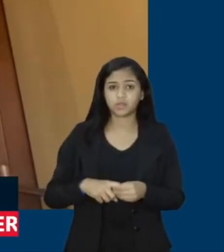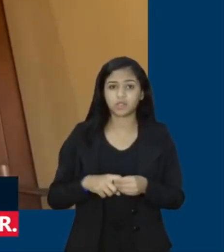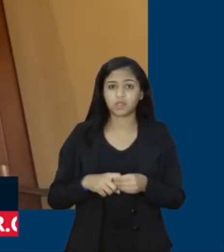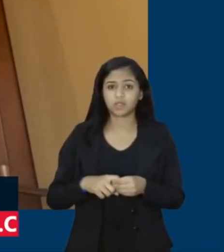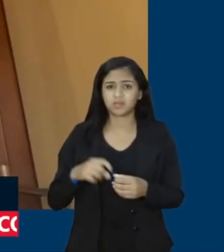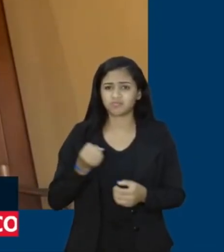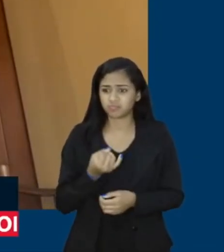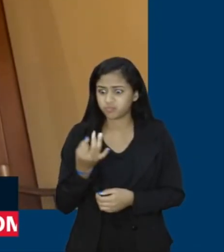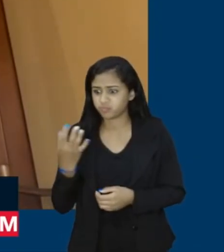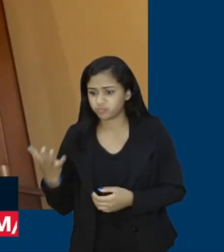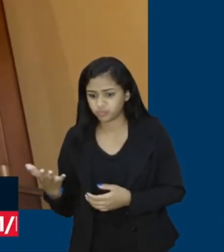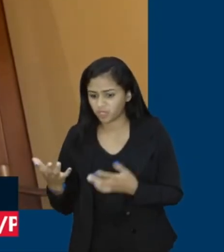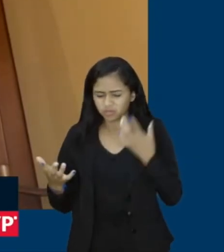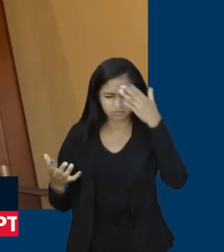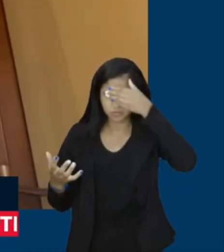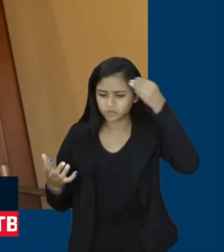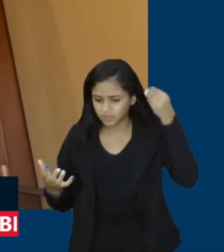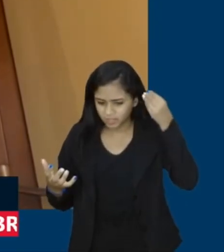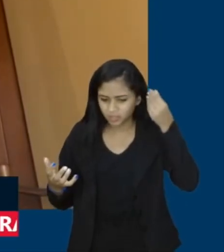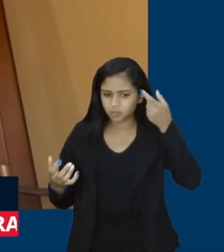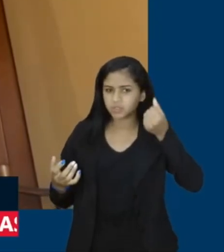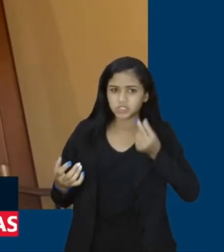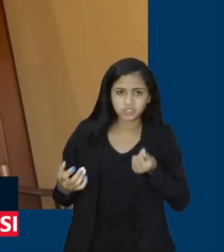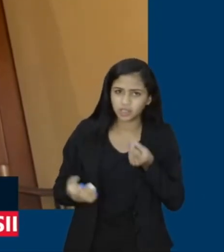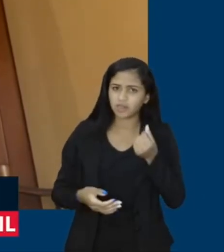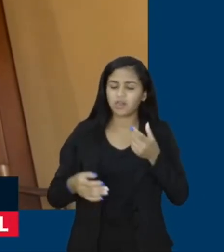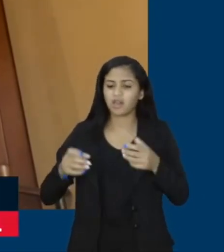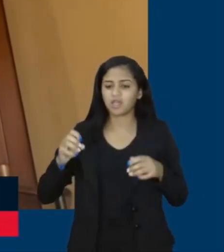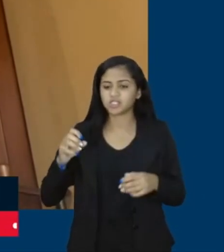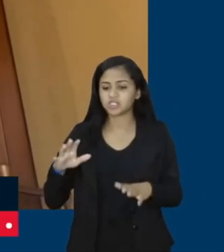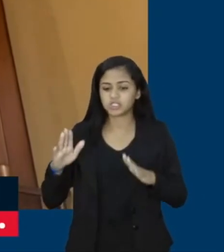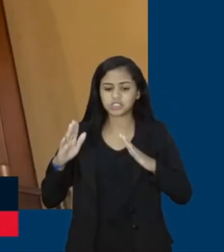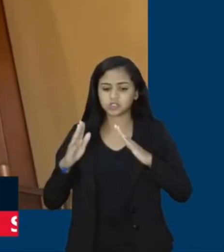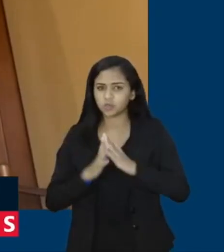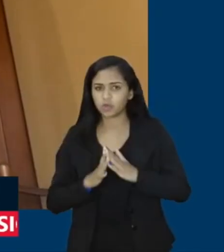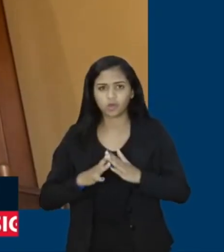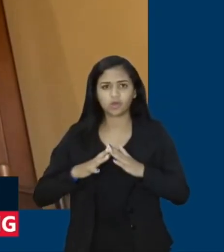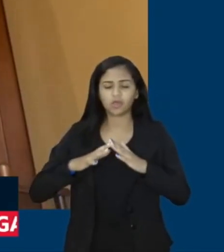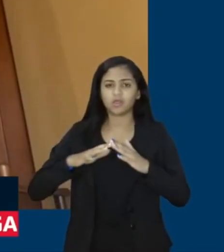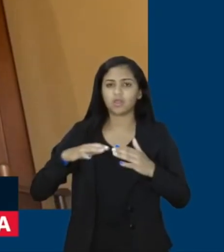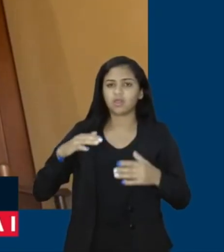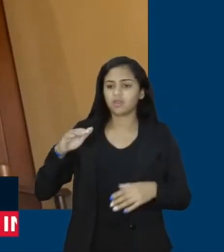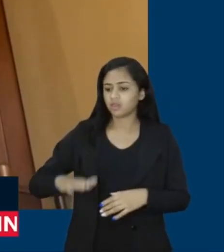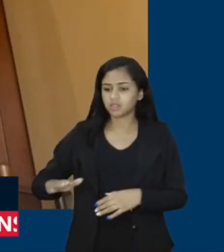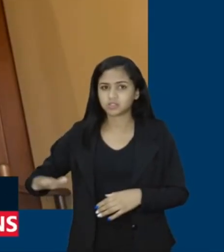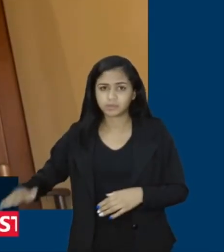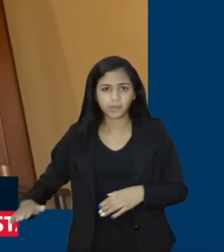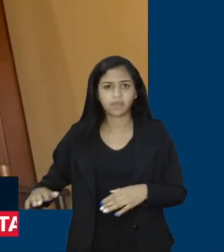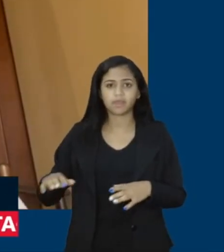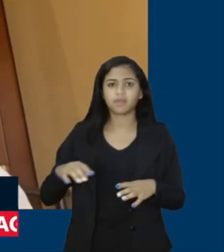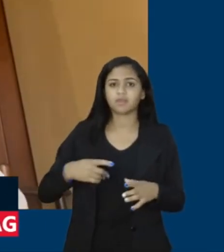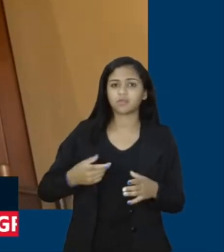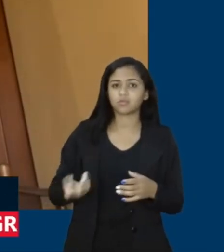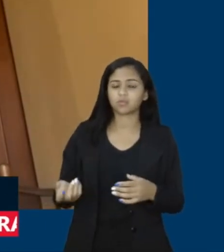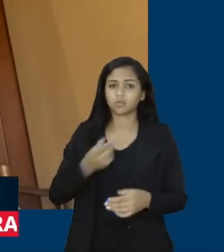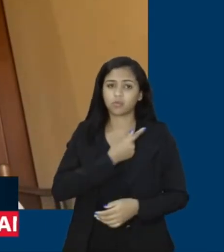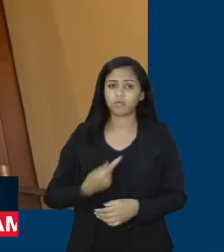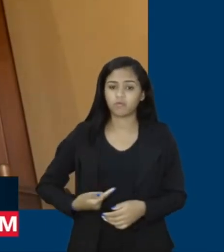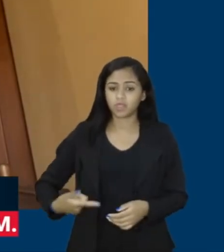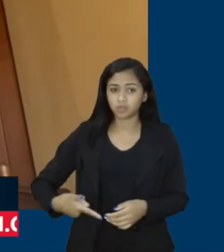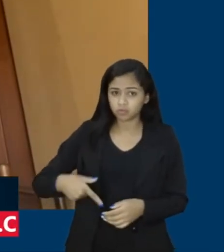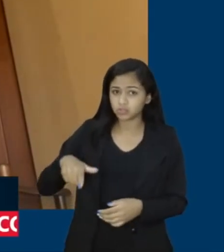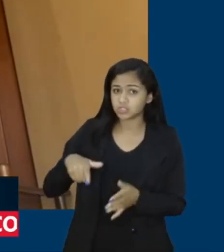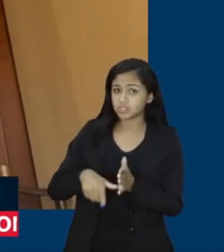contas já, a quantidade de creches, escolas que estavam abandonadas no governo anterior, que agora a gente anda